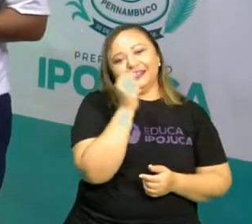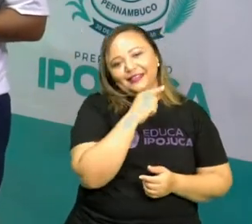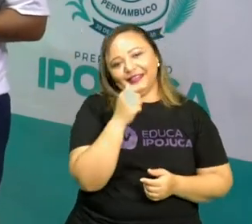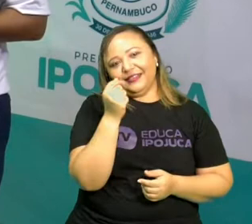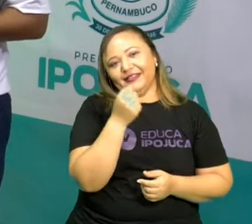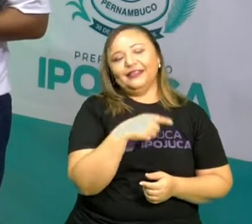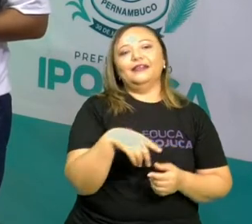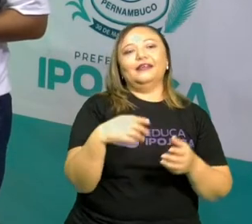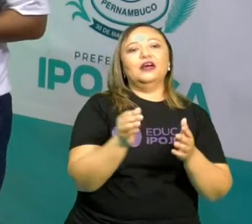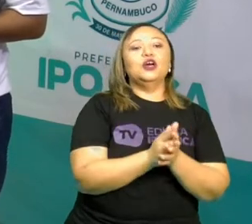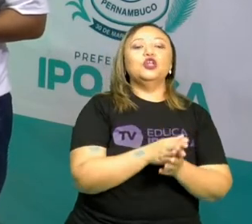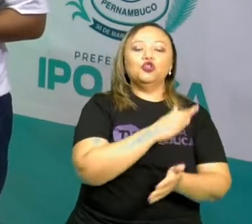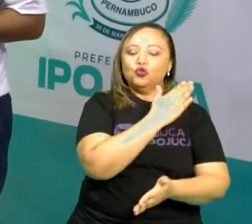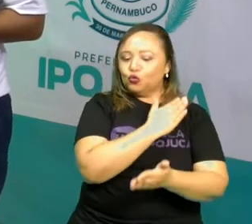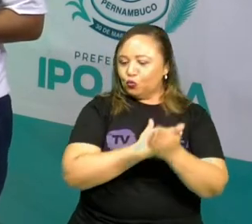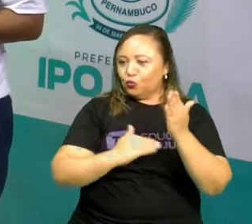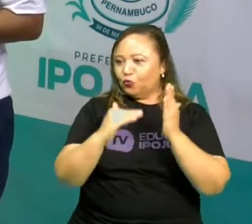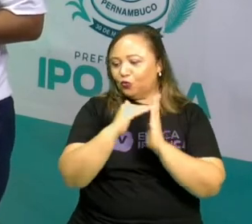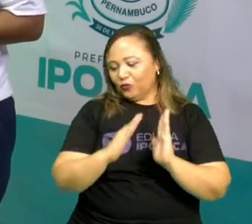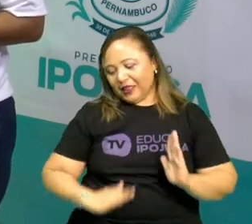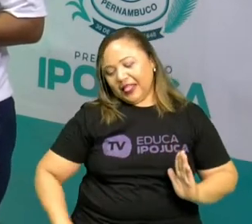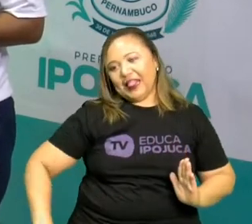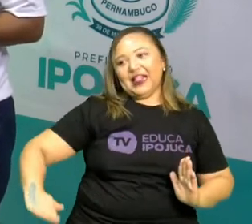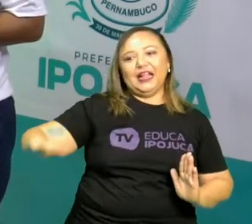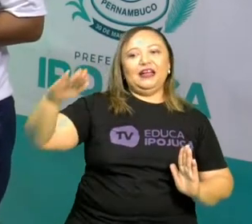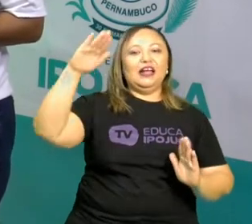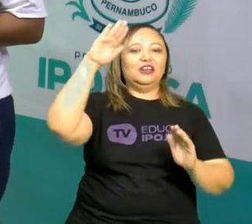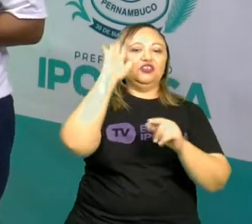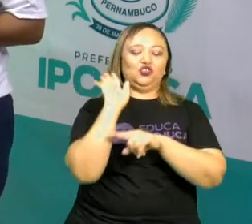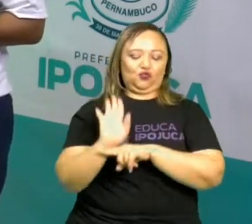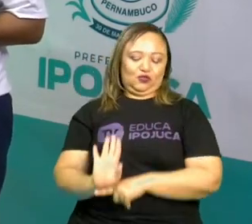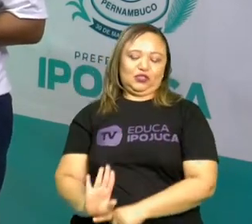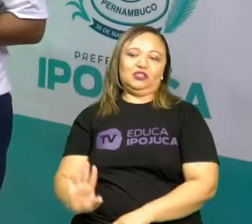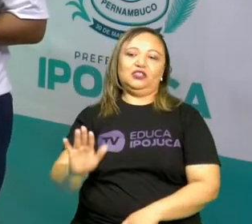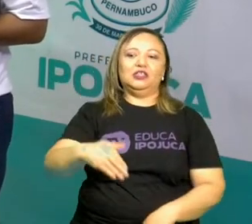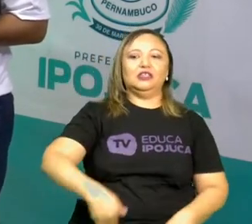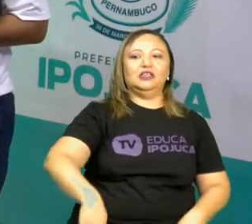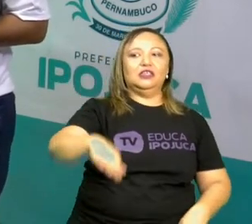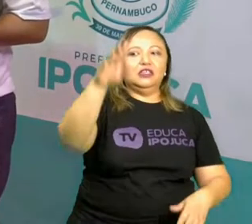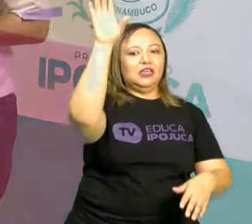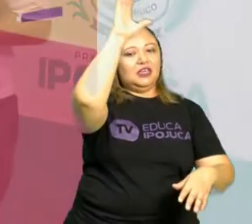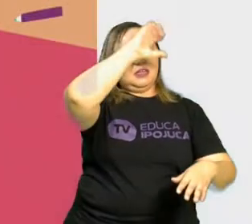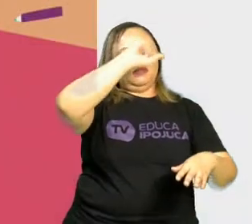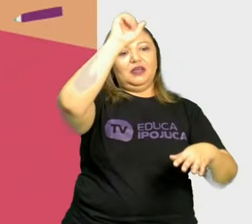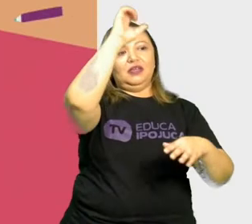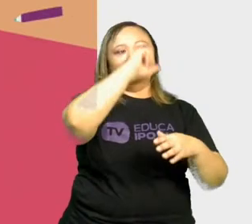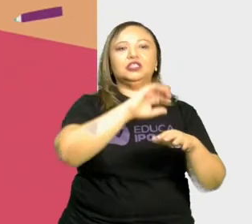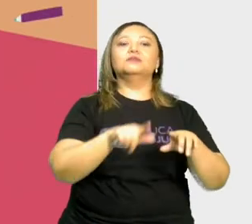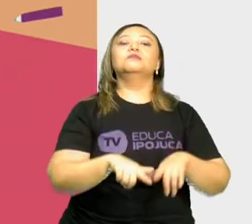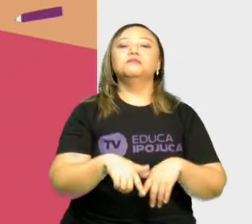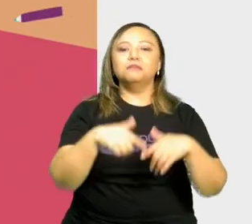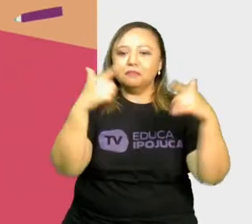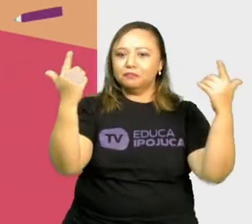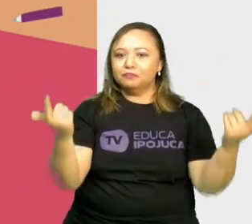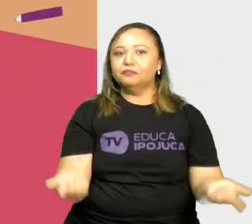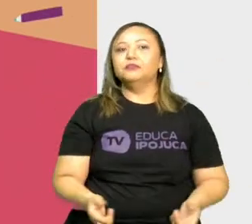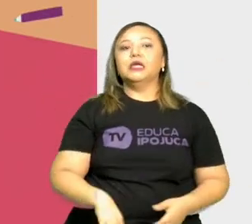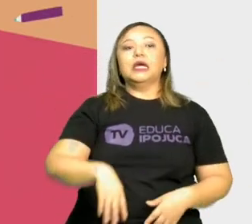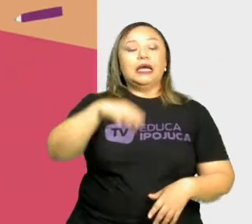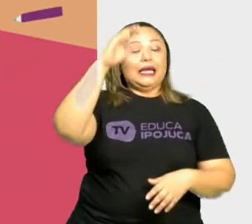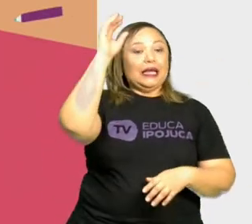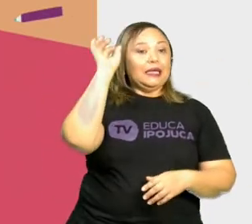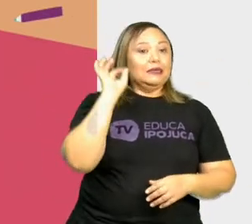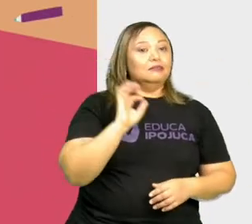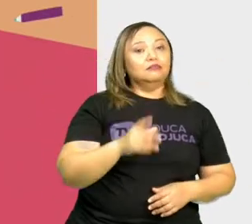faz crescer e enquanto lá estamos, muito podemos aprender. Mas, certo dia, a